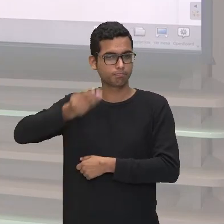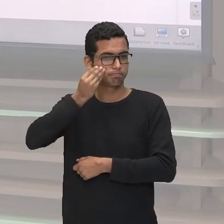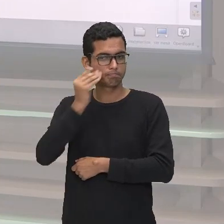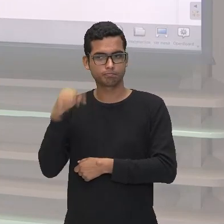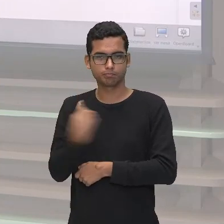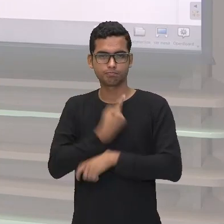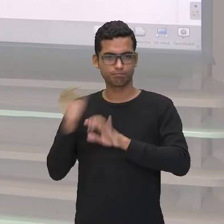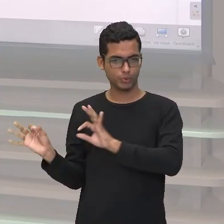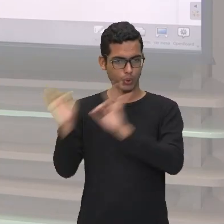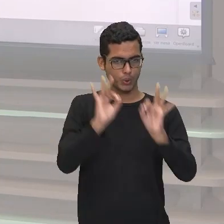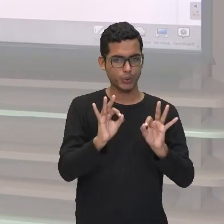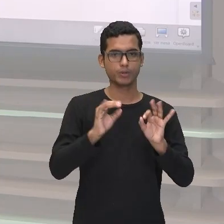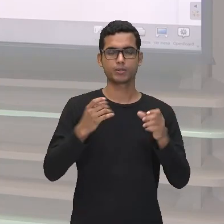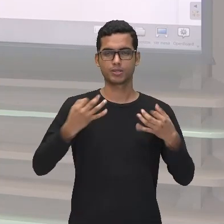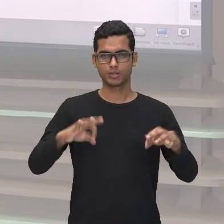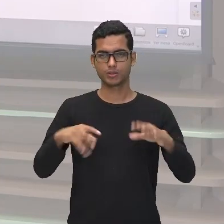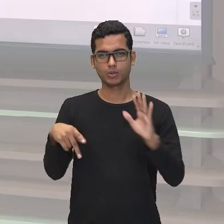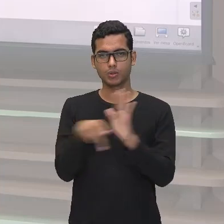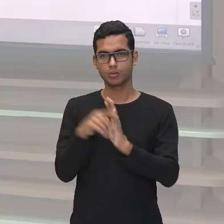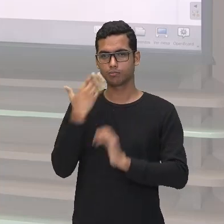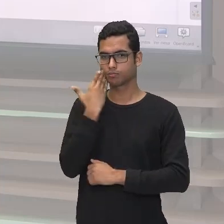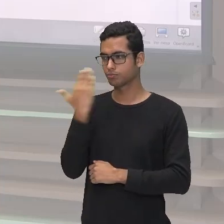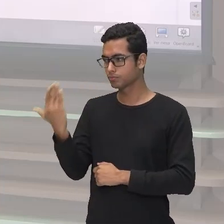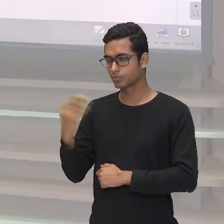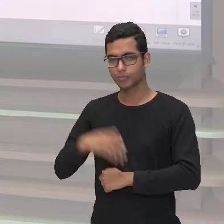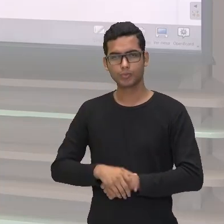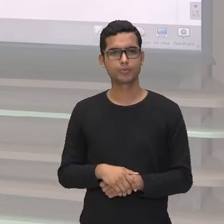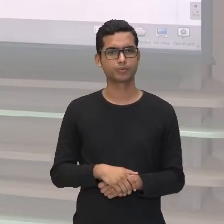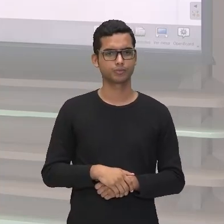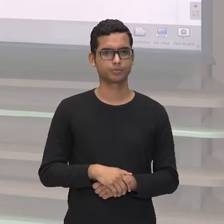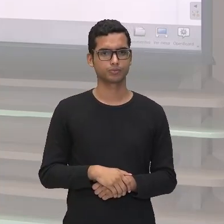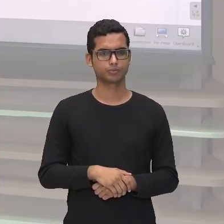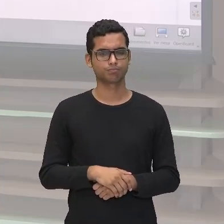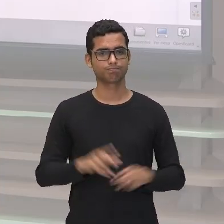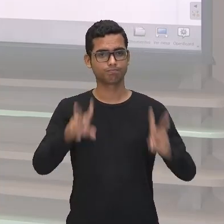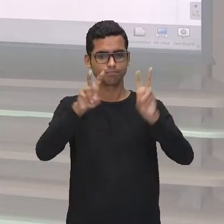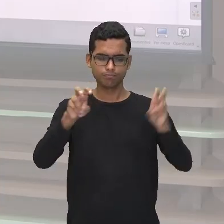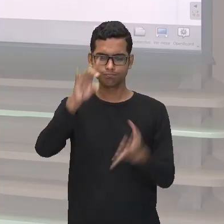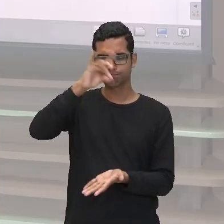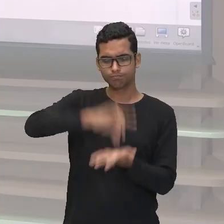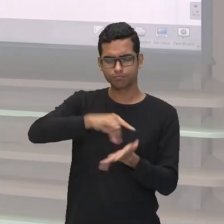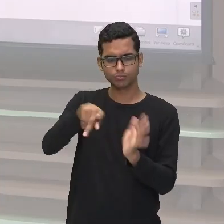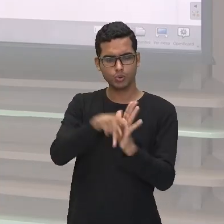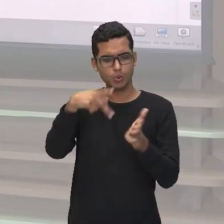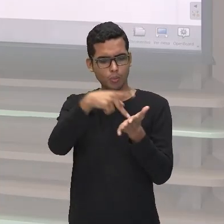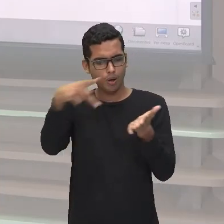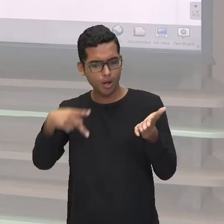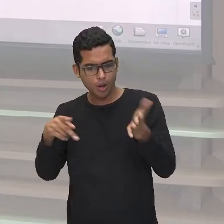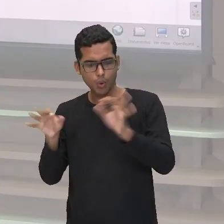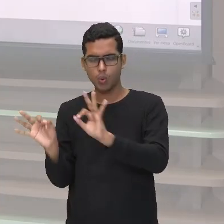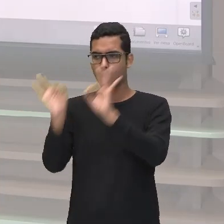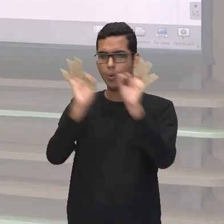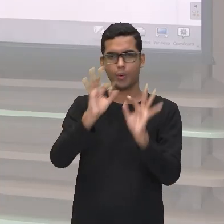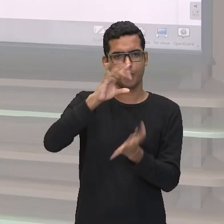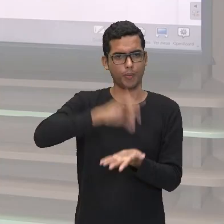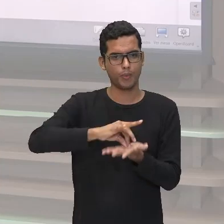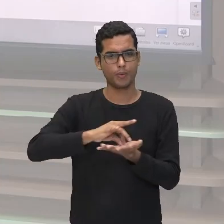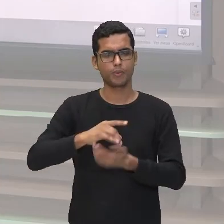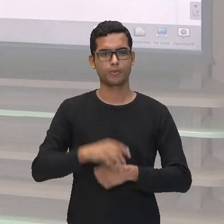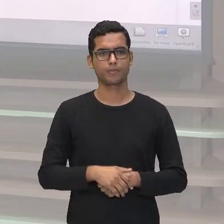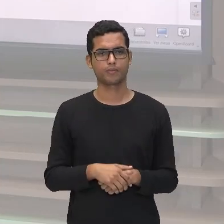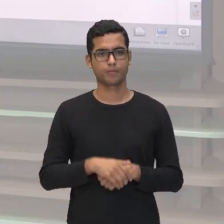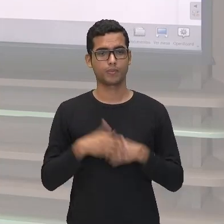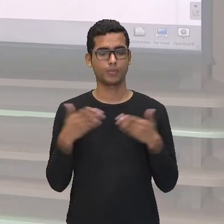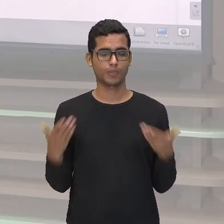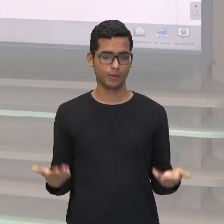fazer acerca desse poema é que a temática é sobre o próprio poema, né? Então, o